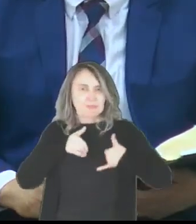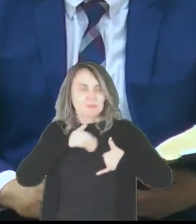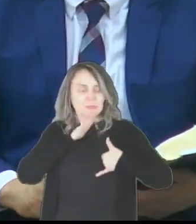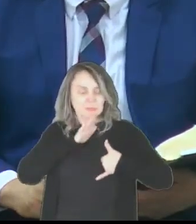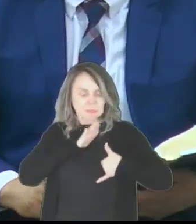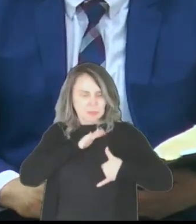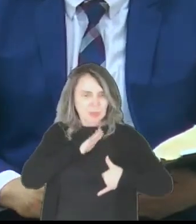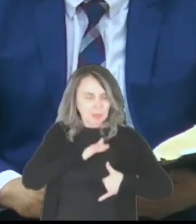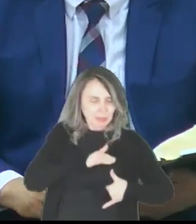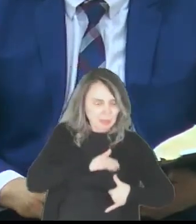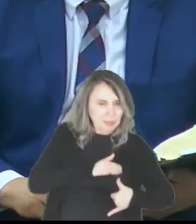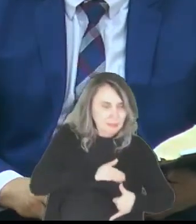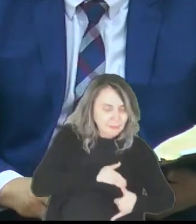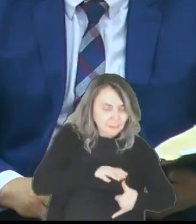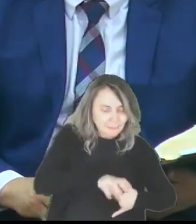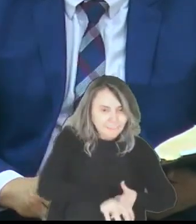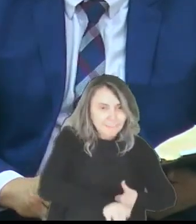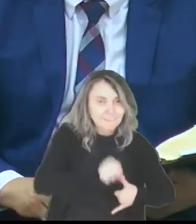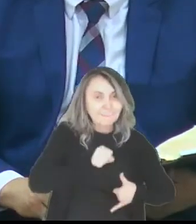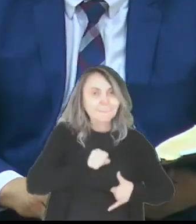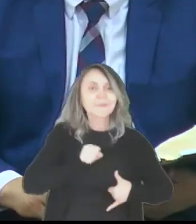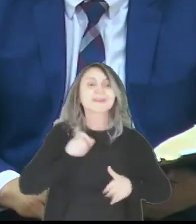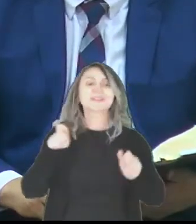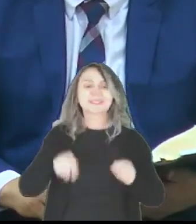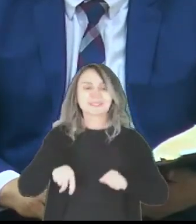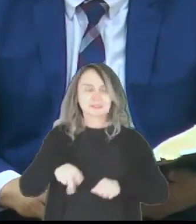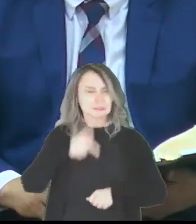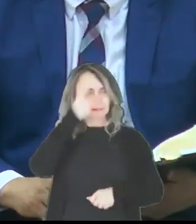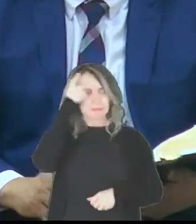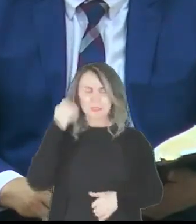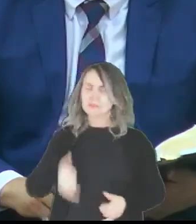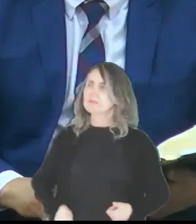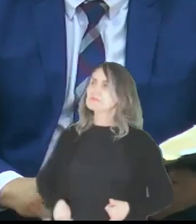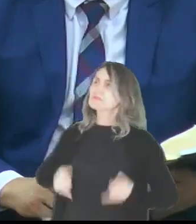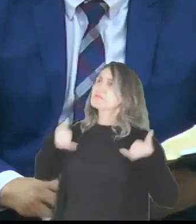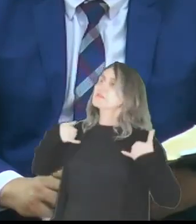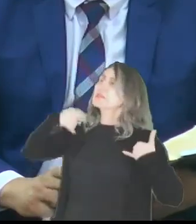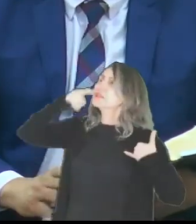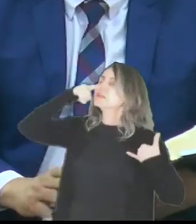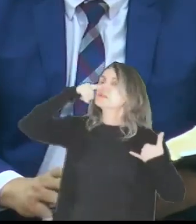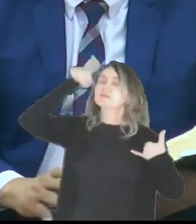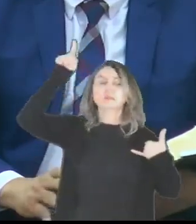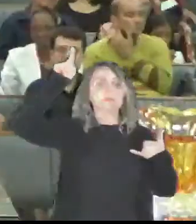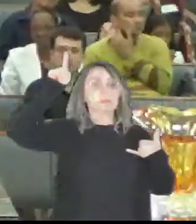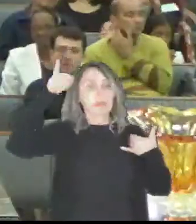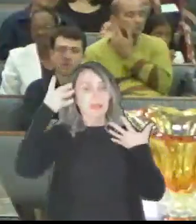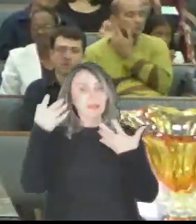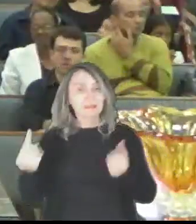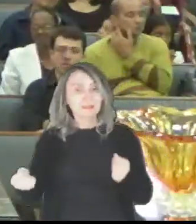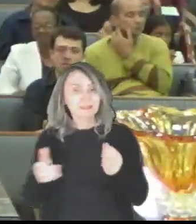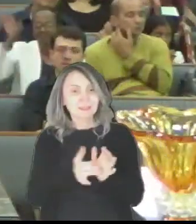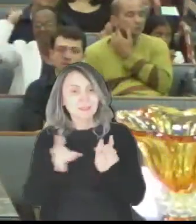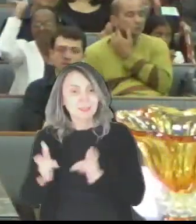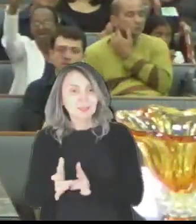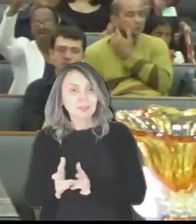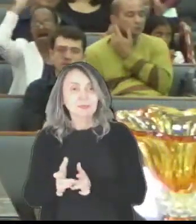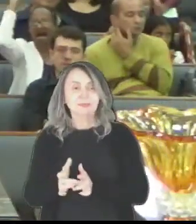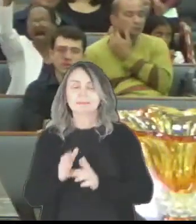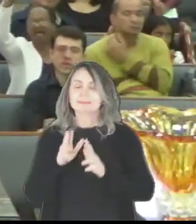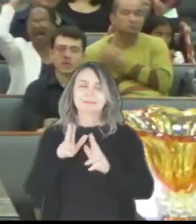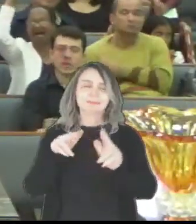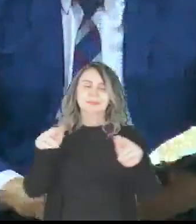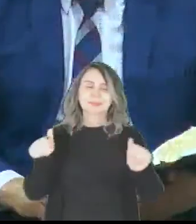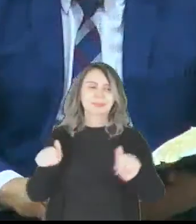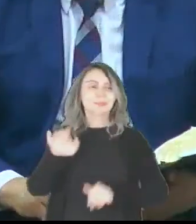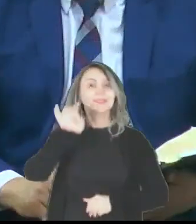vai receber Jesus como Salvador. O arrogante nunca vai aceitar a Cristo. Somente aqueles que se humilham